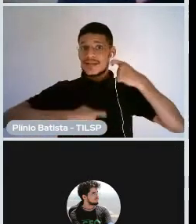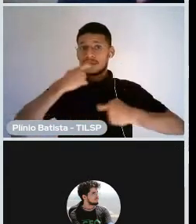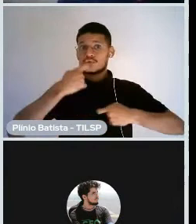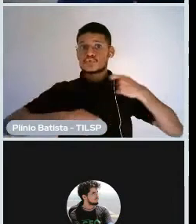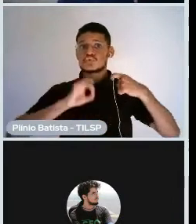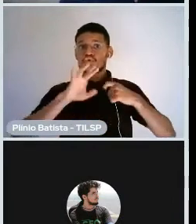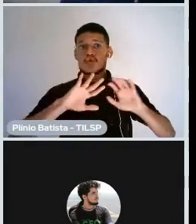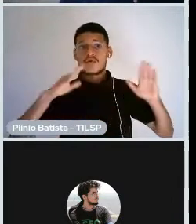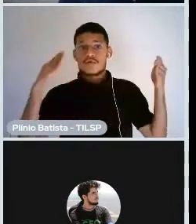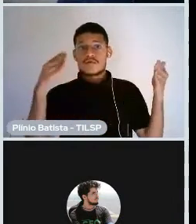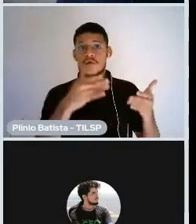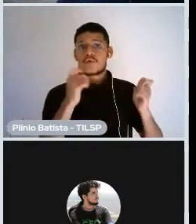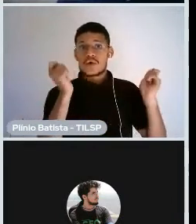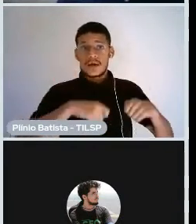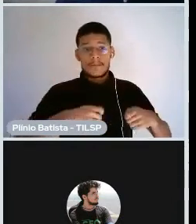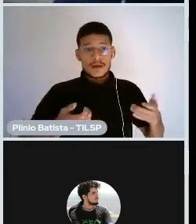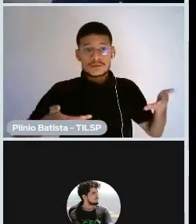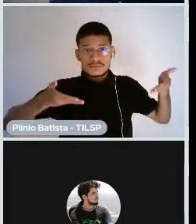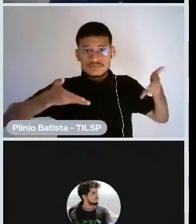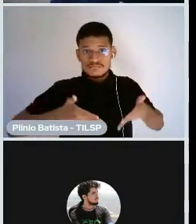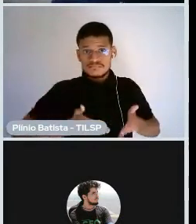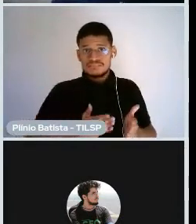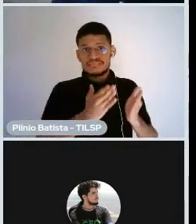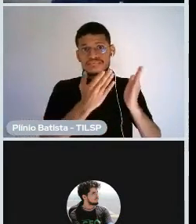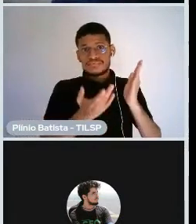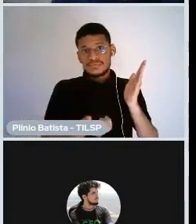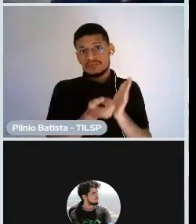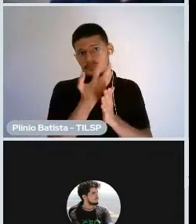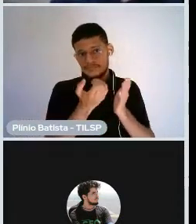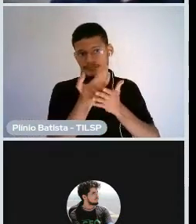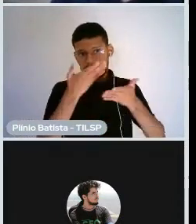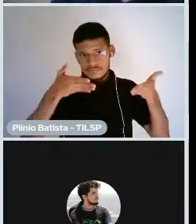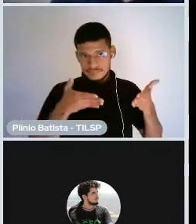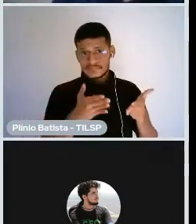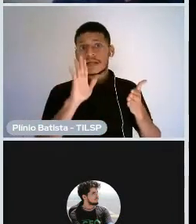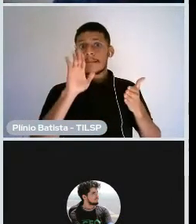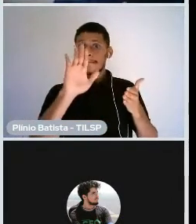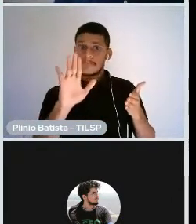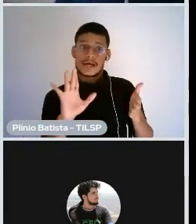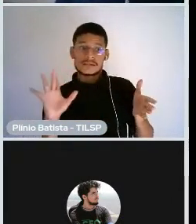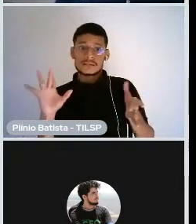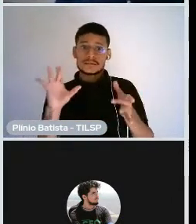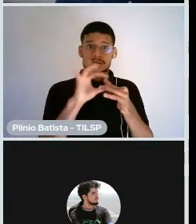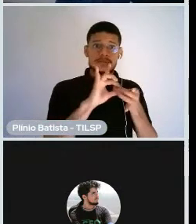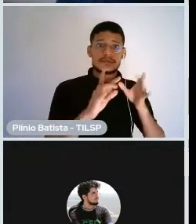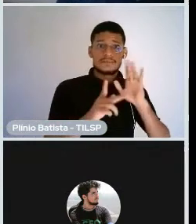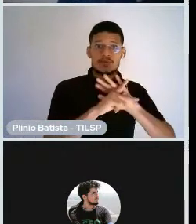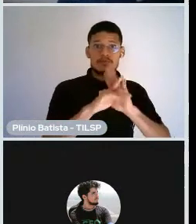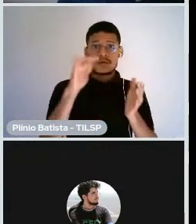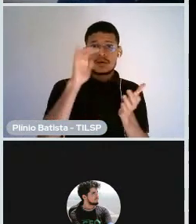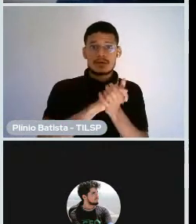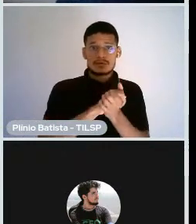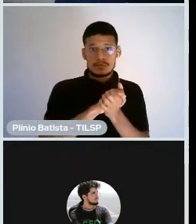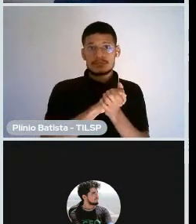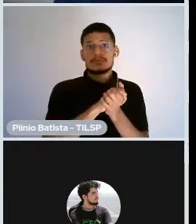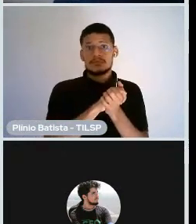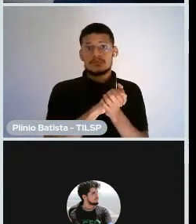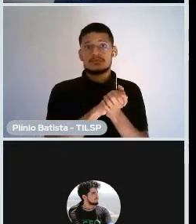procriação, tá? Dentro de uma lógica de casamento, certo? Para que as